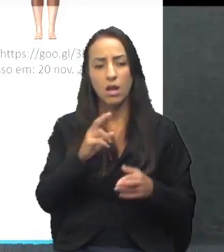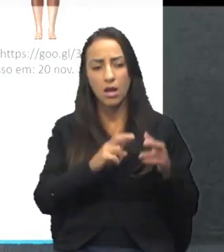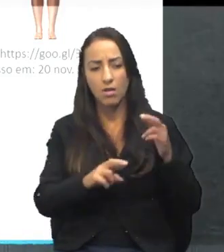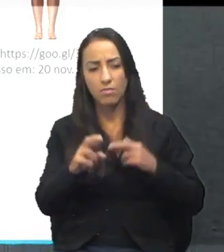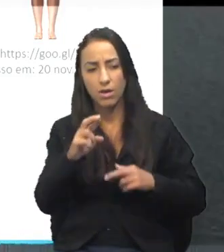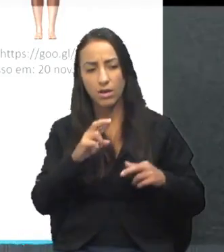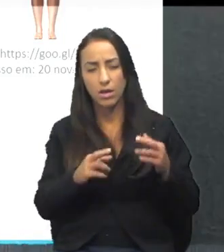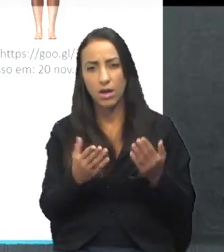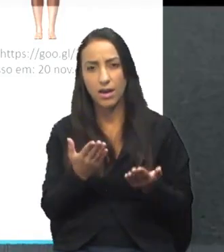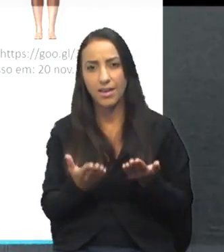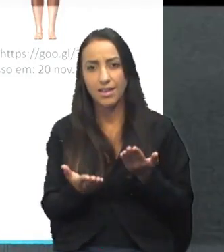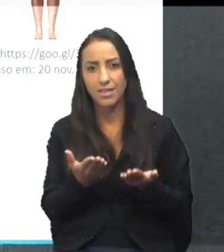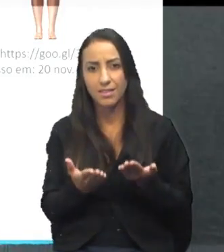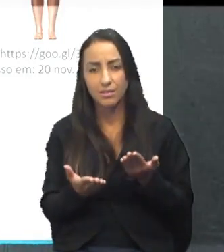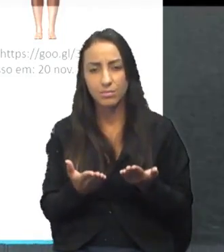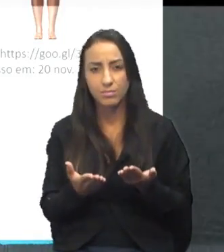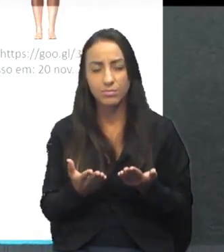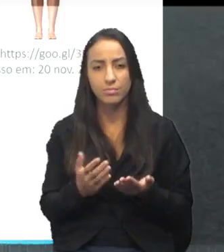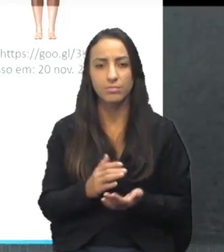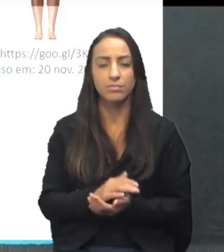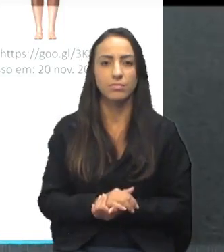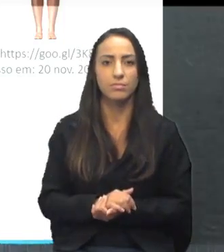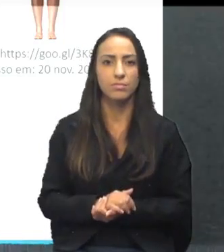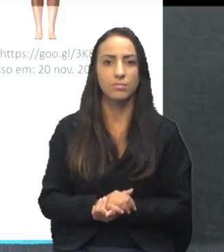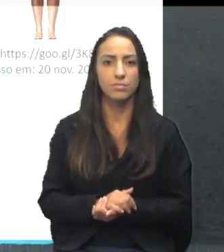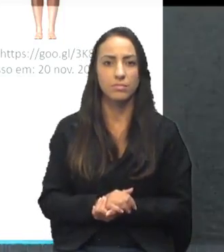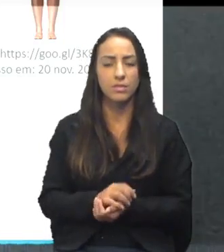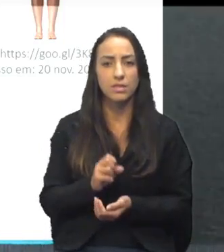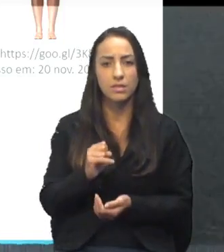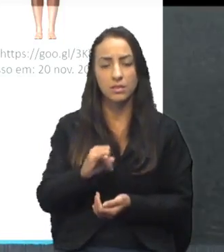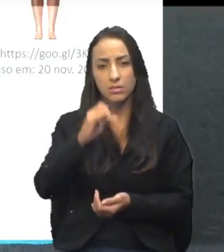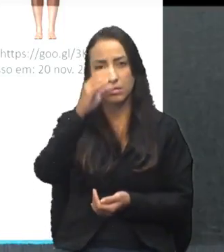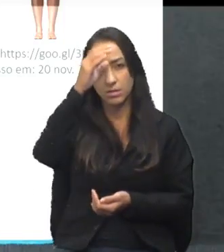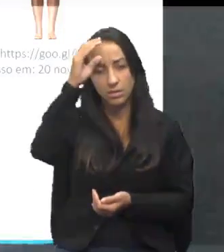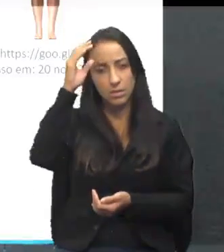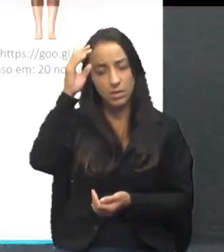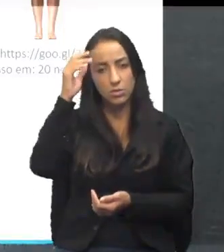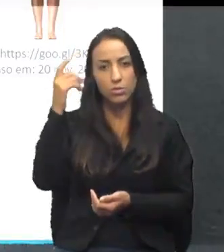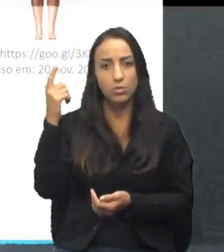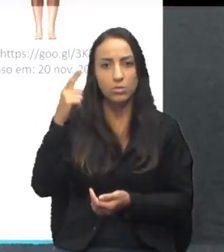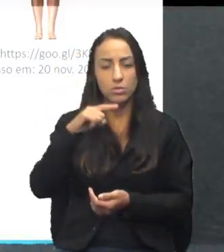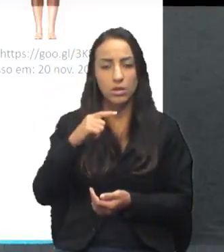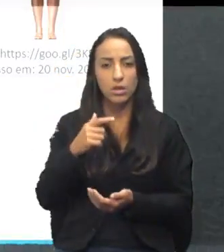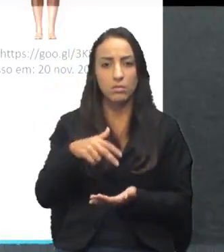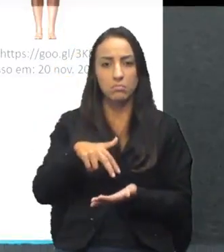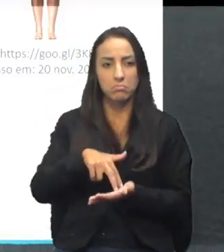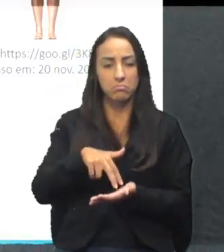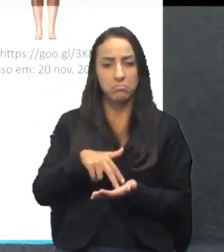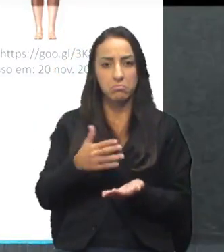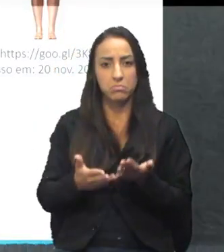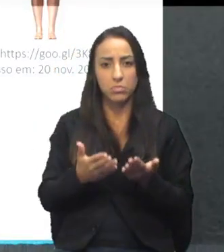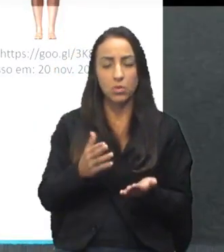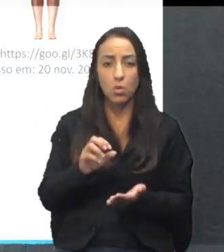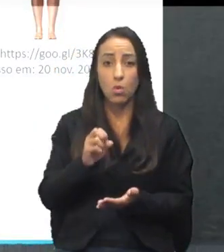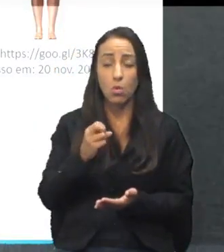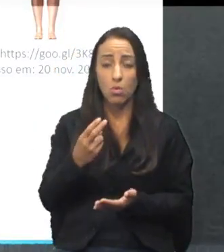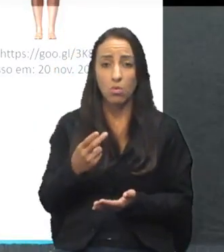se o paciente se mantém em equilíbrio ou se há alguma alteração, então, de se